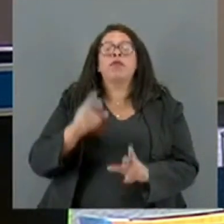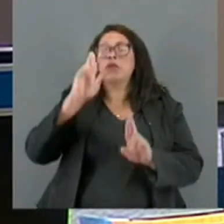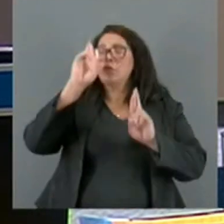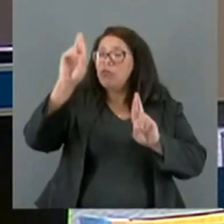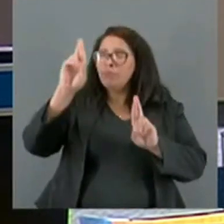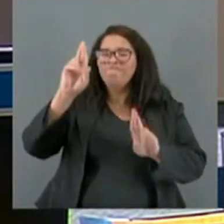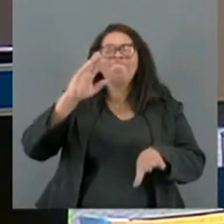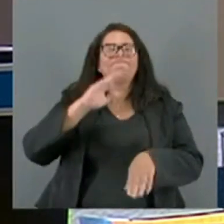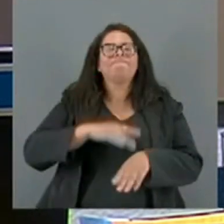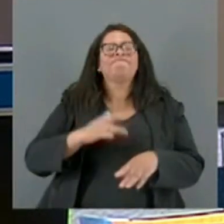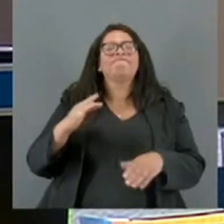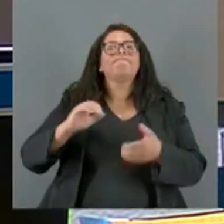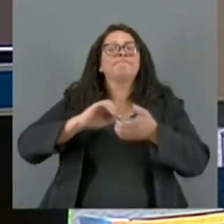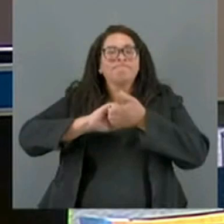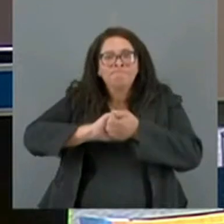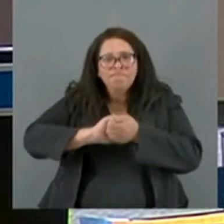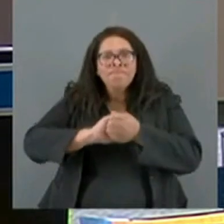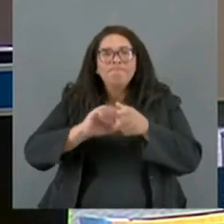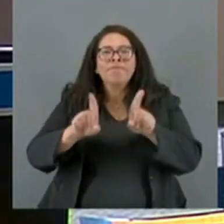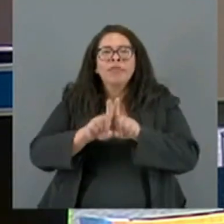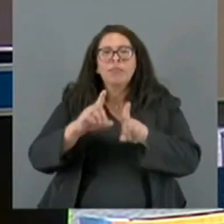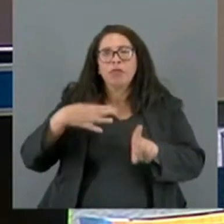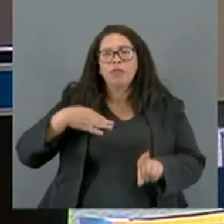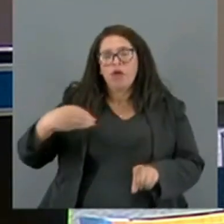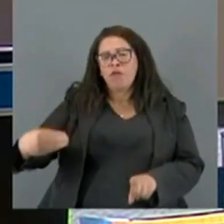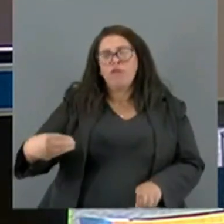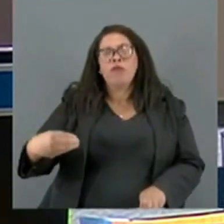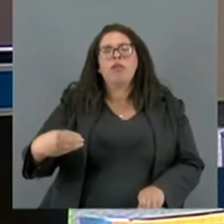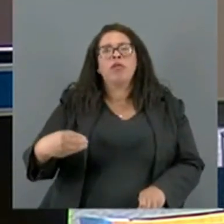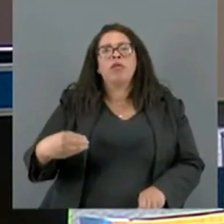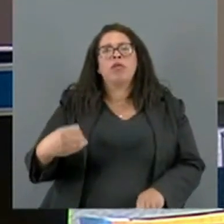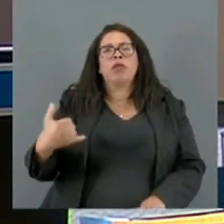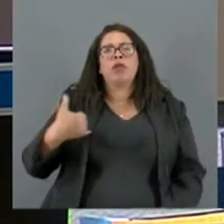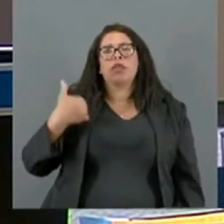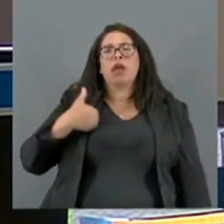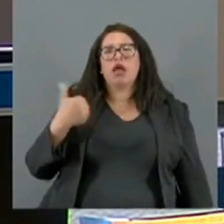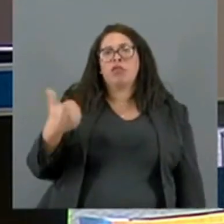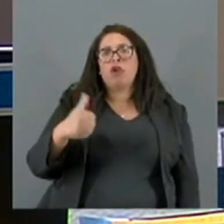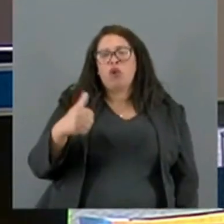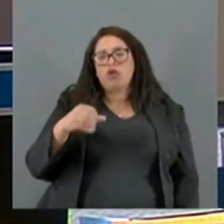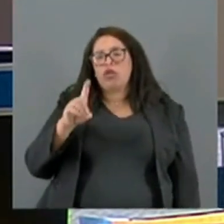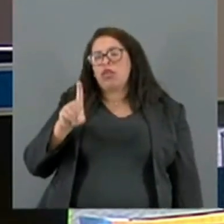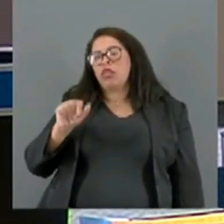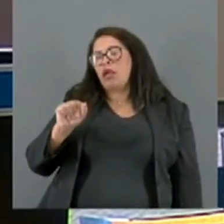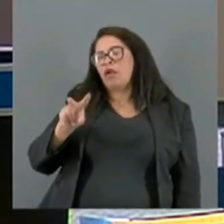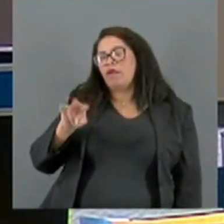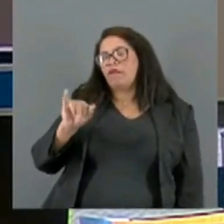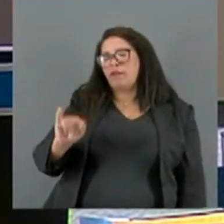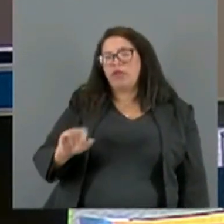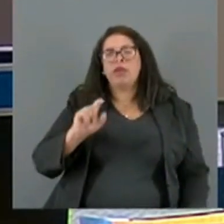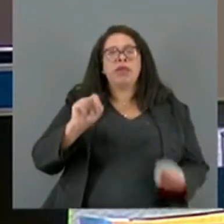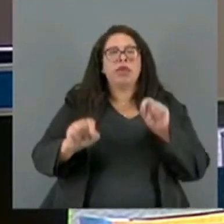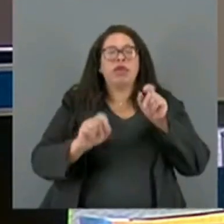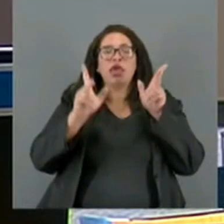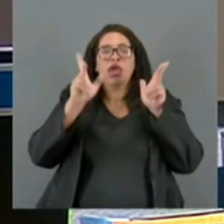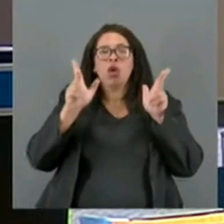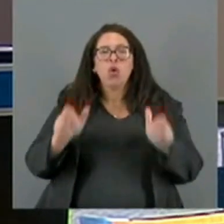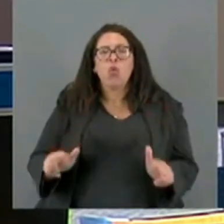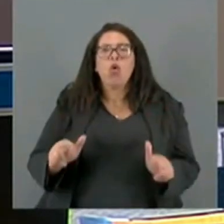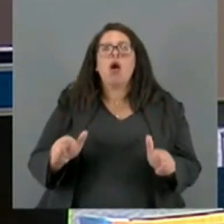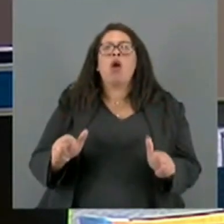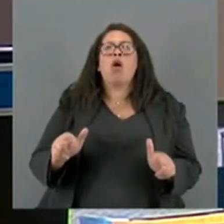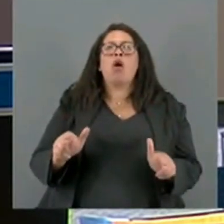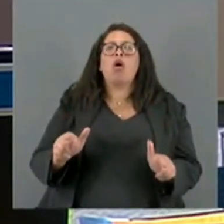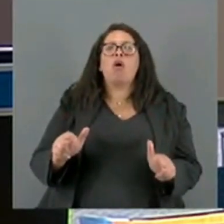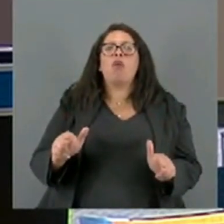esperanças. Saúdo ainda meu filho caçula, com 11 anos, Davi Teodoro, que igualmente, ao